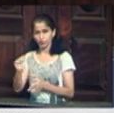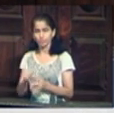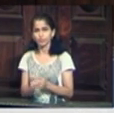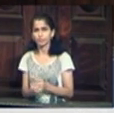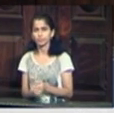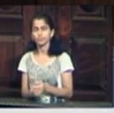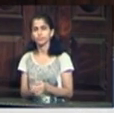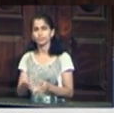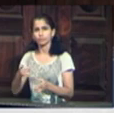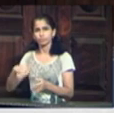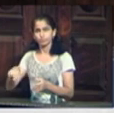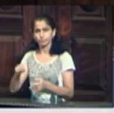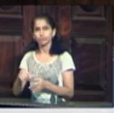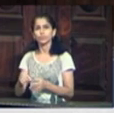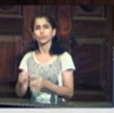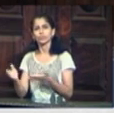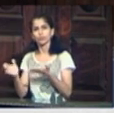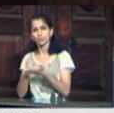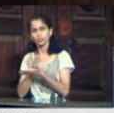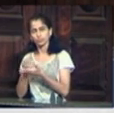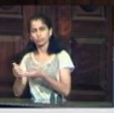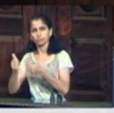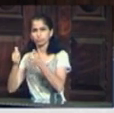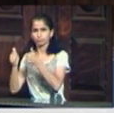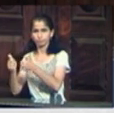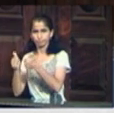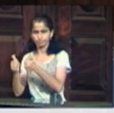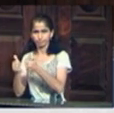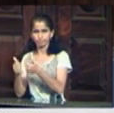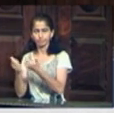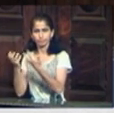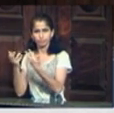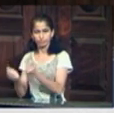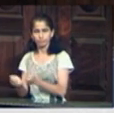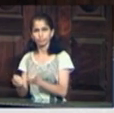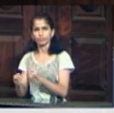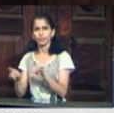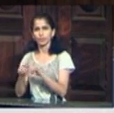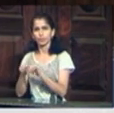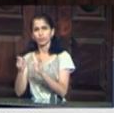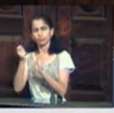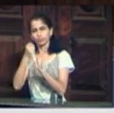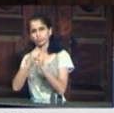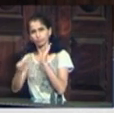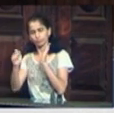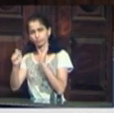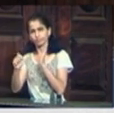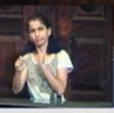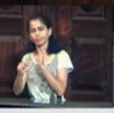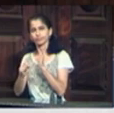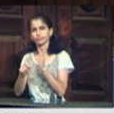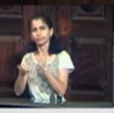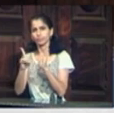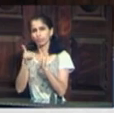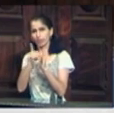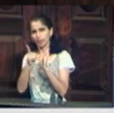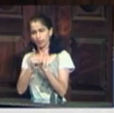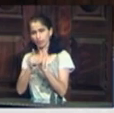Nos posicionamos favorável e subscrevemos o decreto